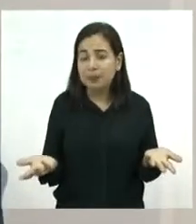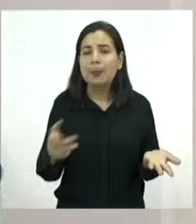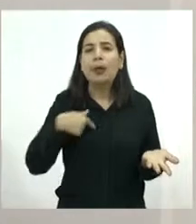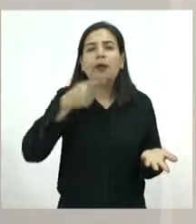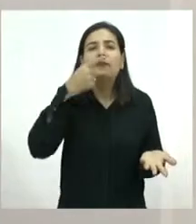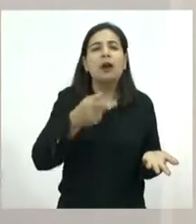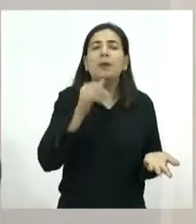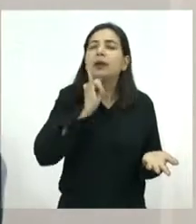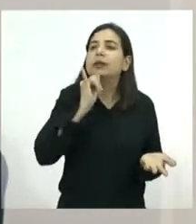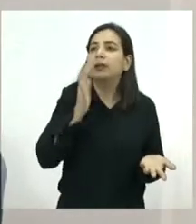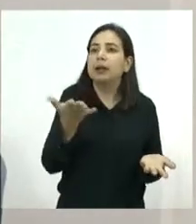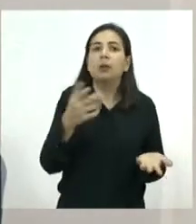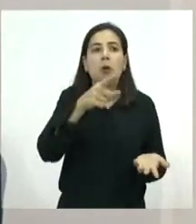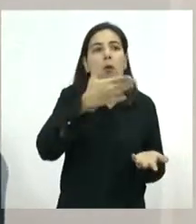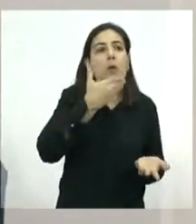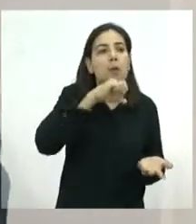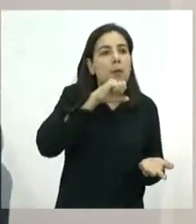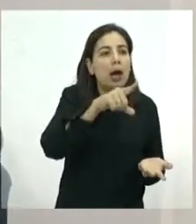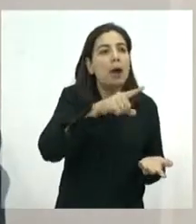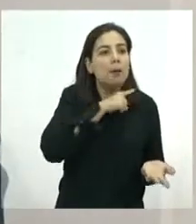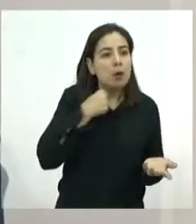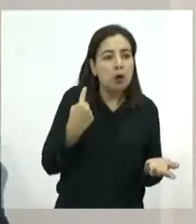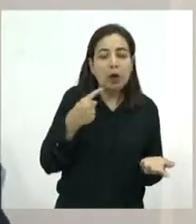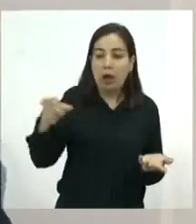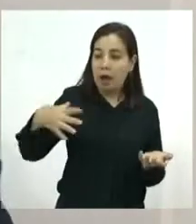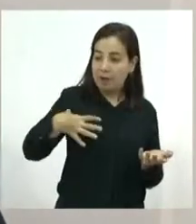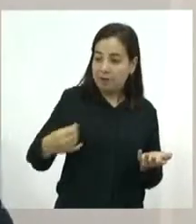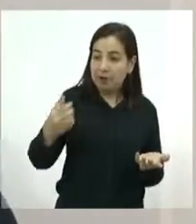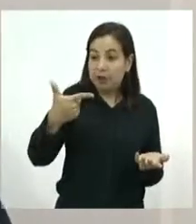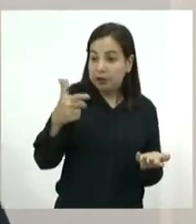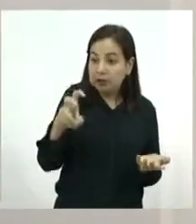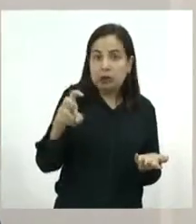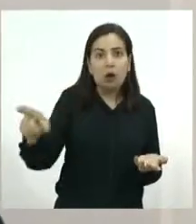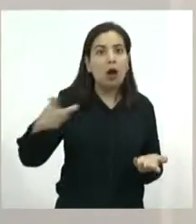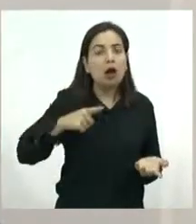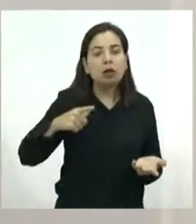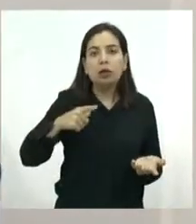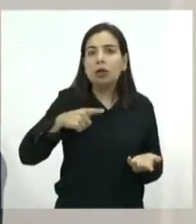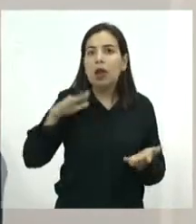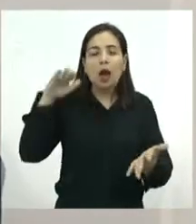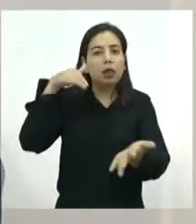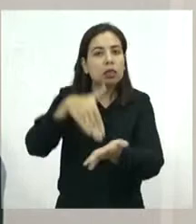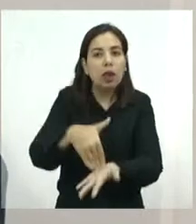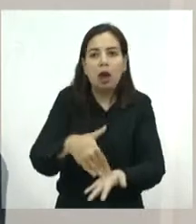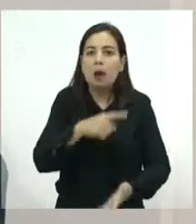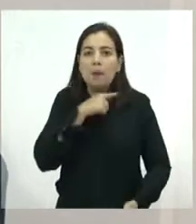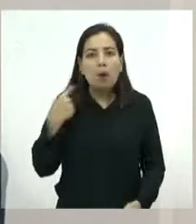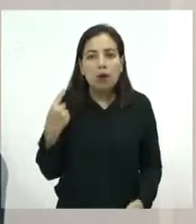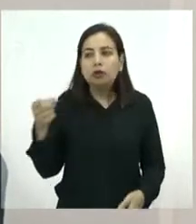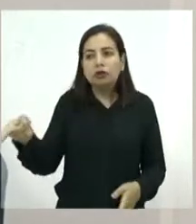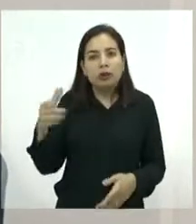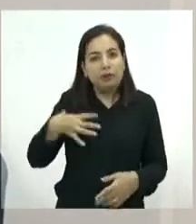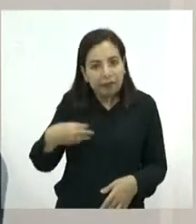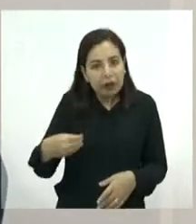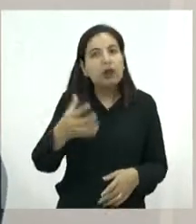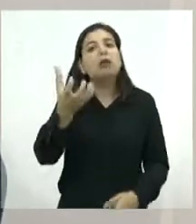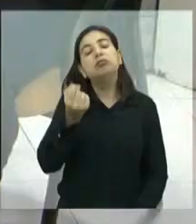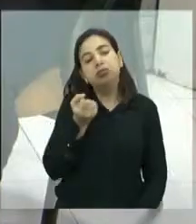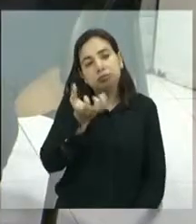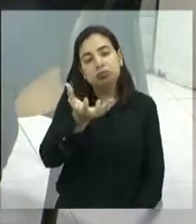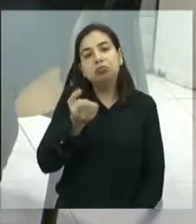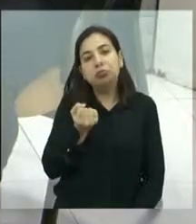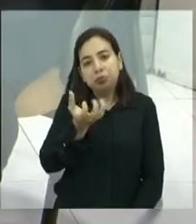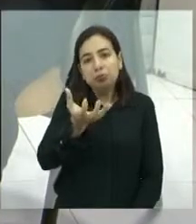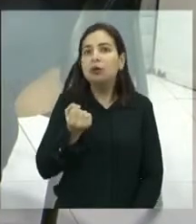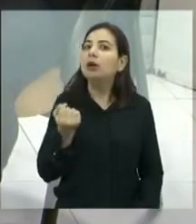filha tinha 25 anos, Paulo, e recebe pensão há 20, 30, recebe até o fim da vida. Né? Muitas vezes, mãe já de família... Sem nunca